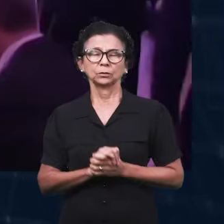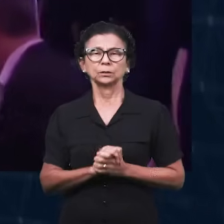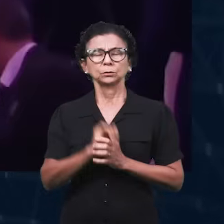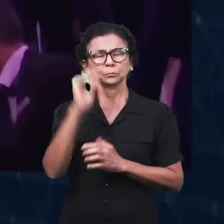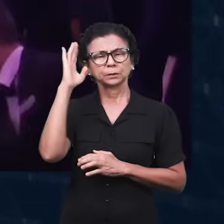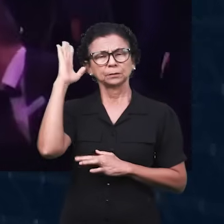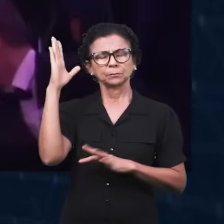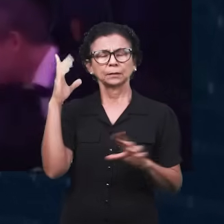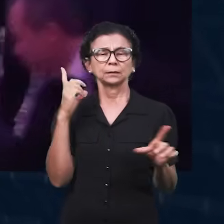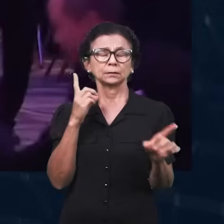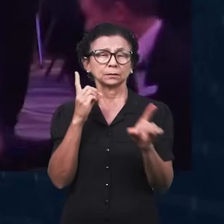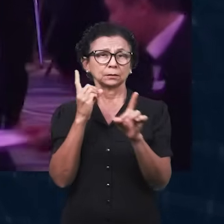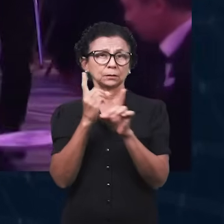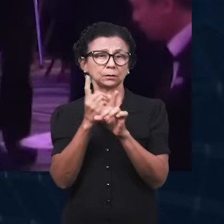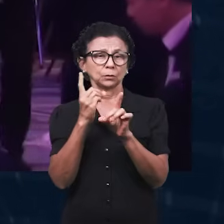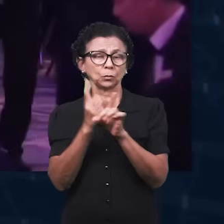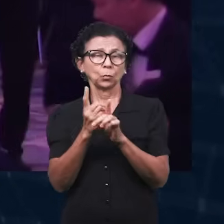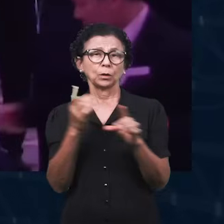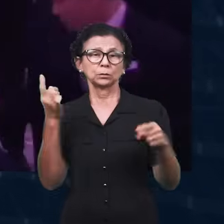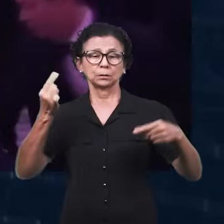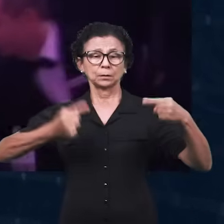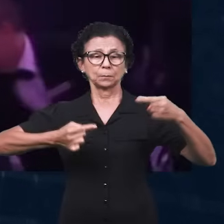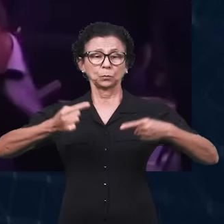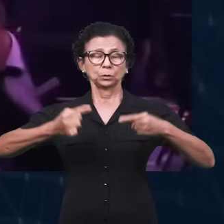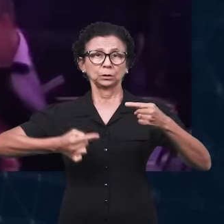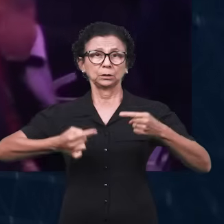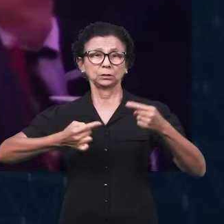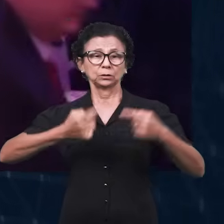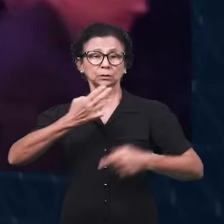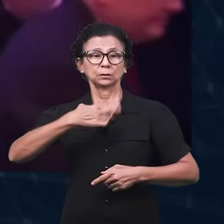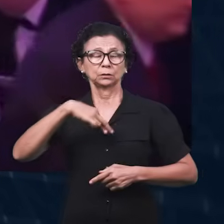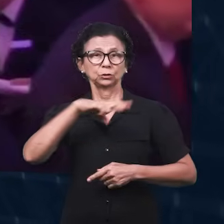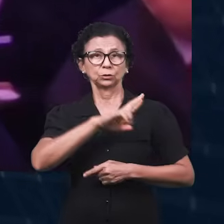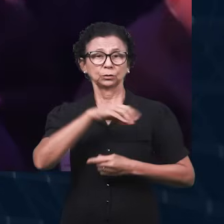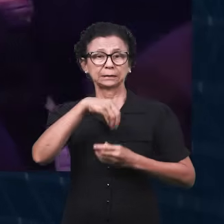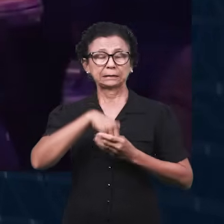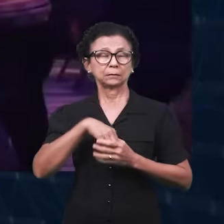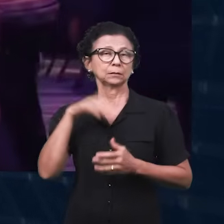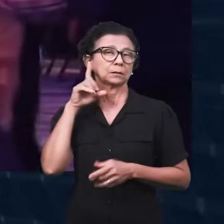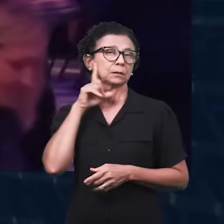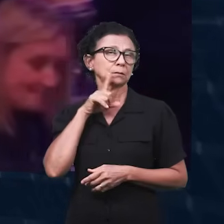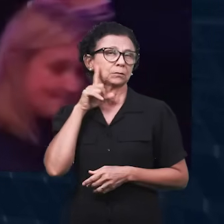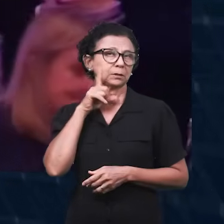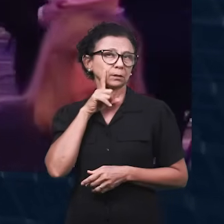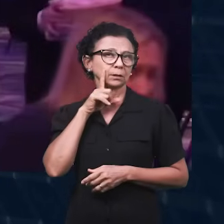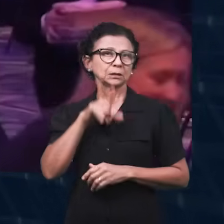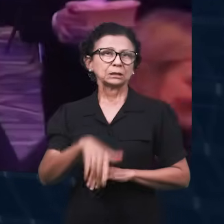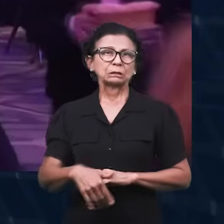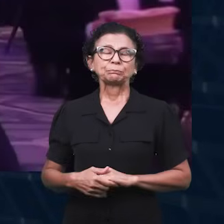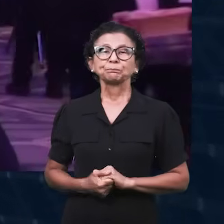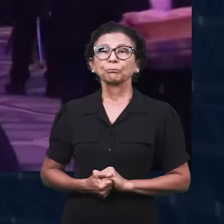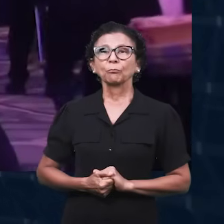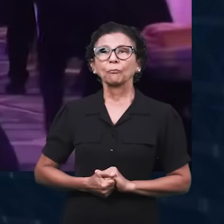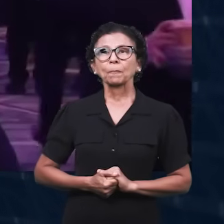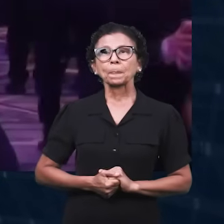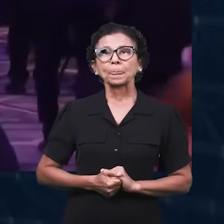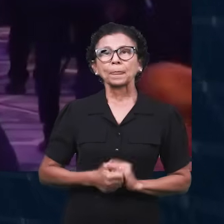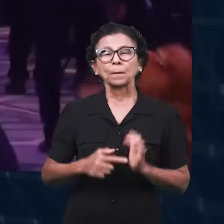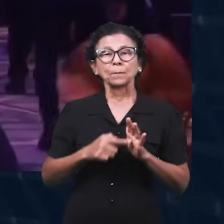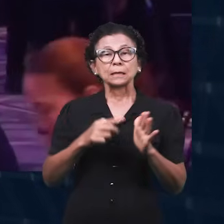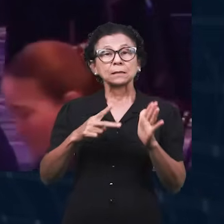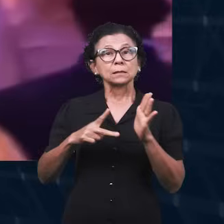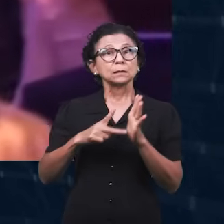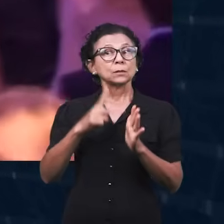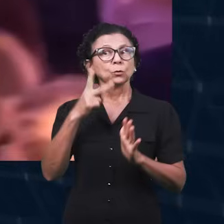dos principais encontros da agenda política e religiosa dos Estados Unidos. Esta é a